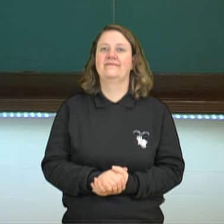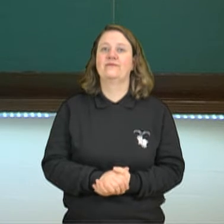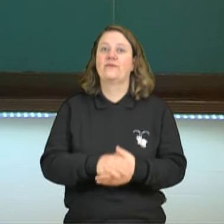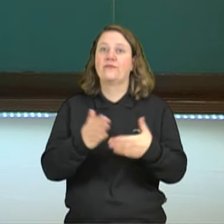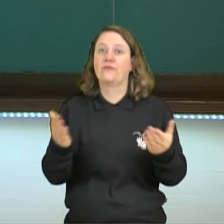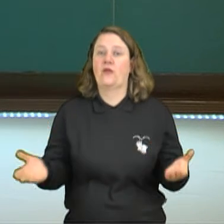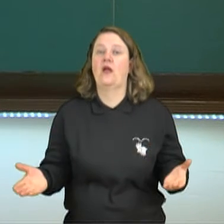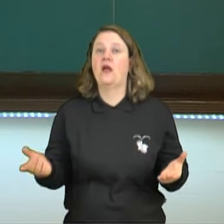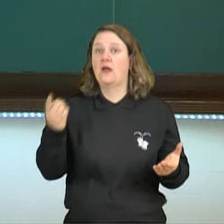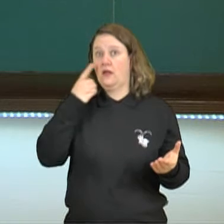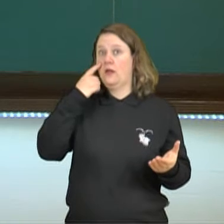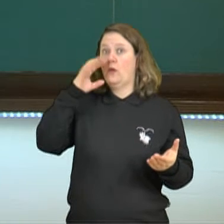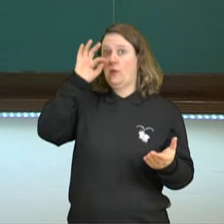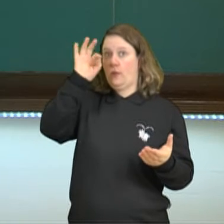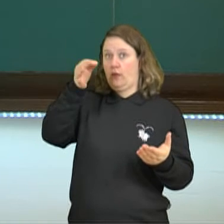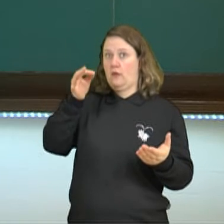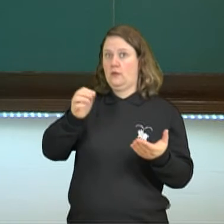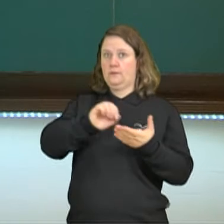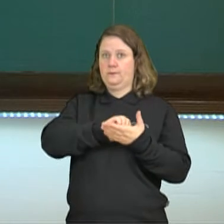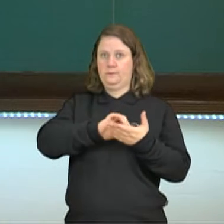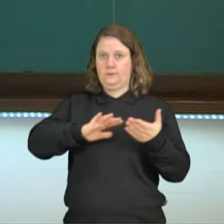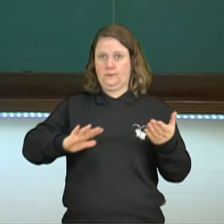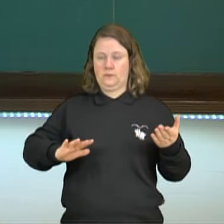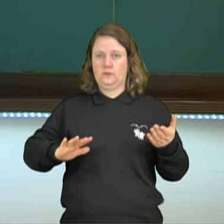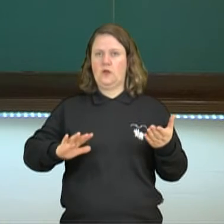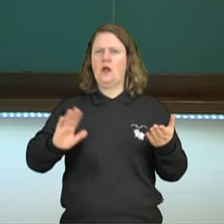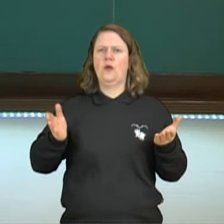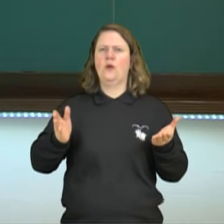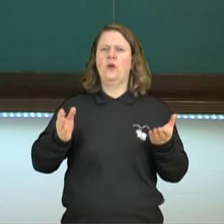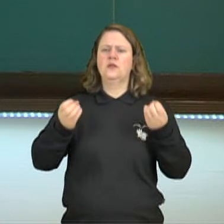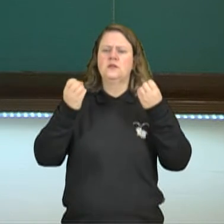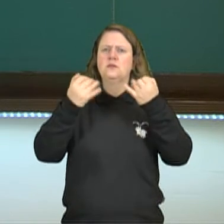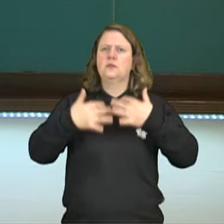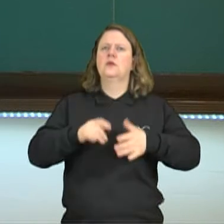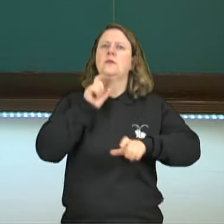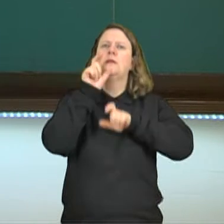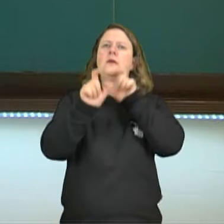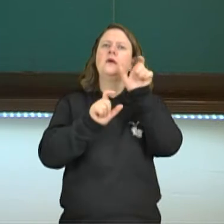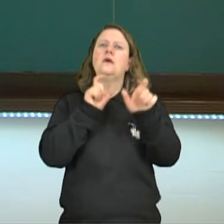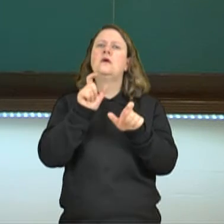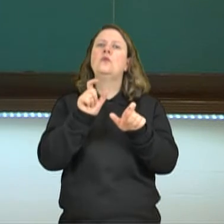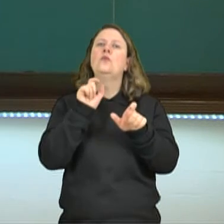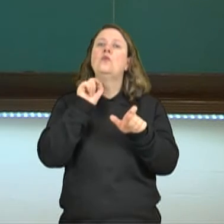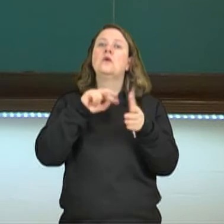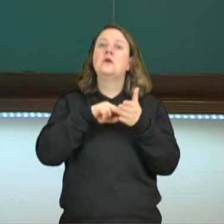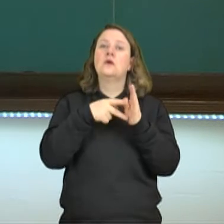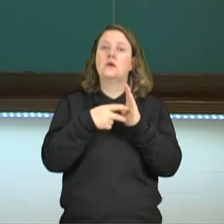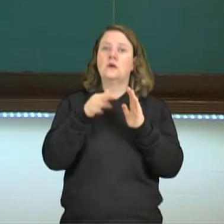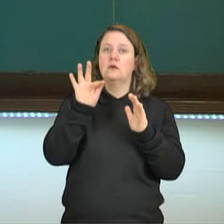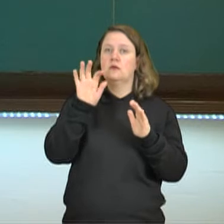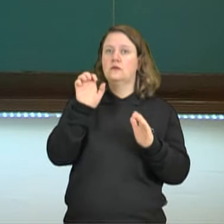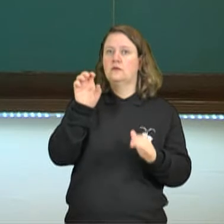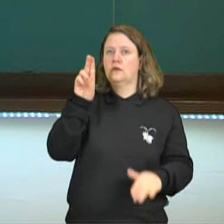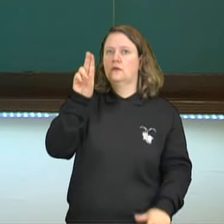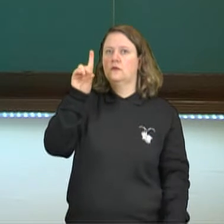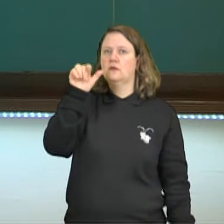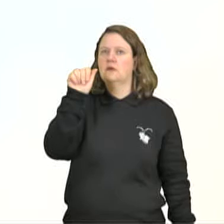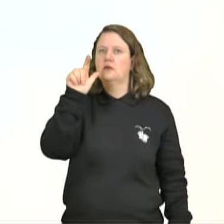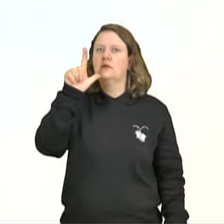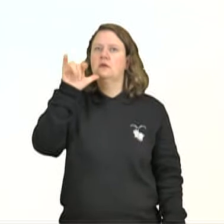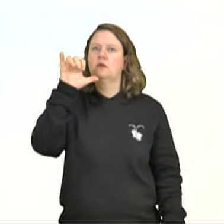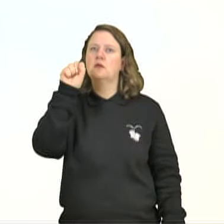Pessoal, vamos então corrigir a nossa atividade, né? Defina com suas palavras o que era o feudalismo, né? Trago aqui, ó, é